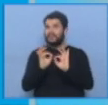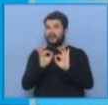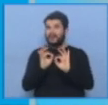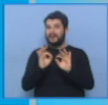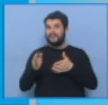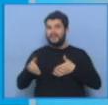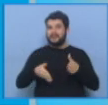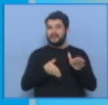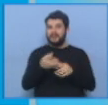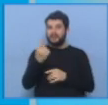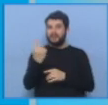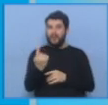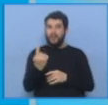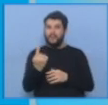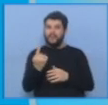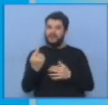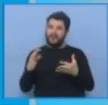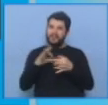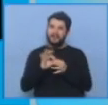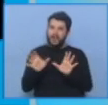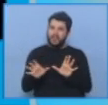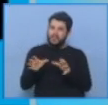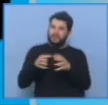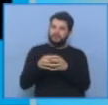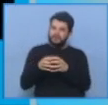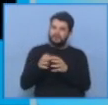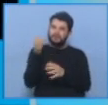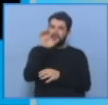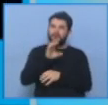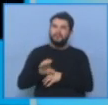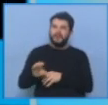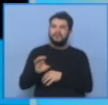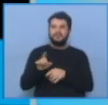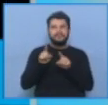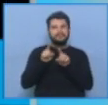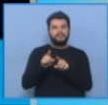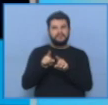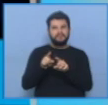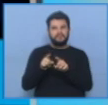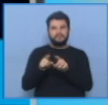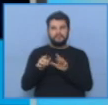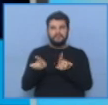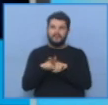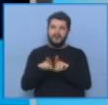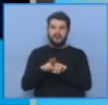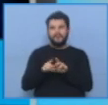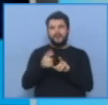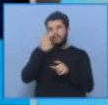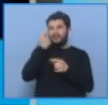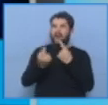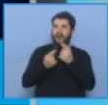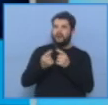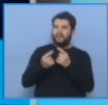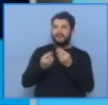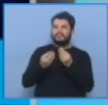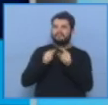uma estratégia que é comum nos grupos e nos países, que é precisamente diabolizar alguém